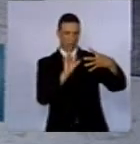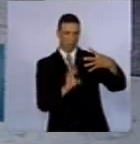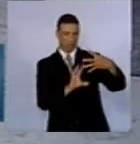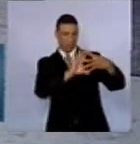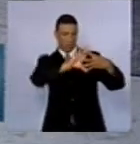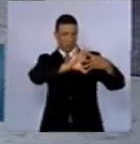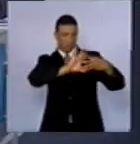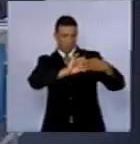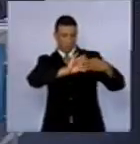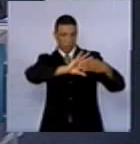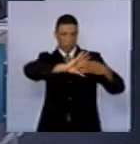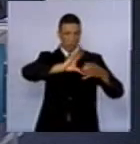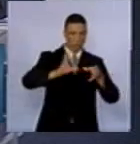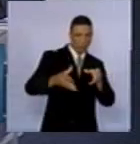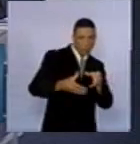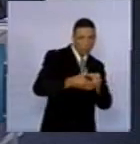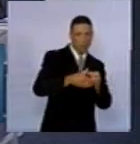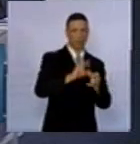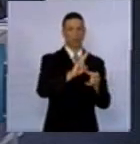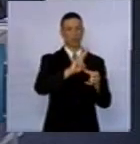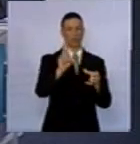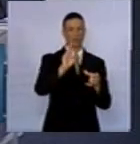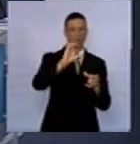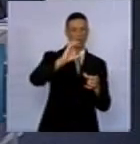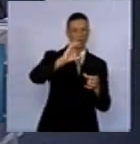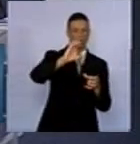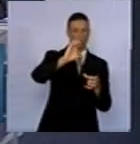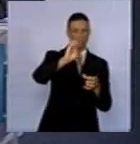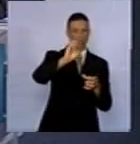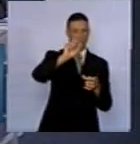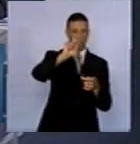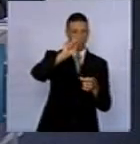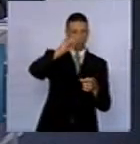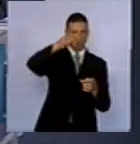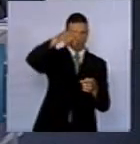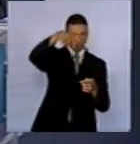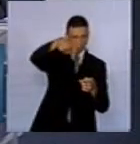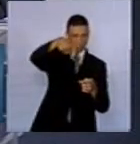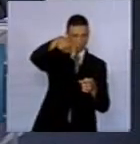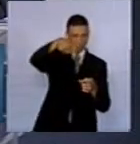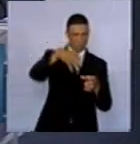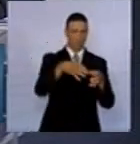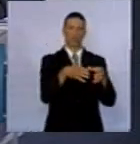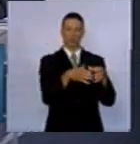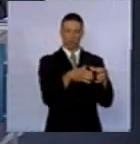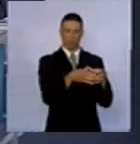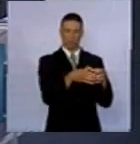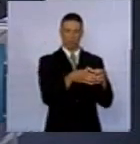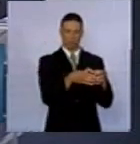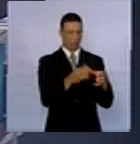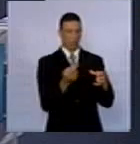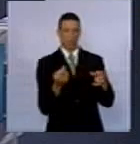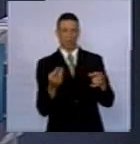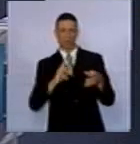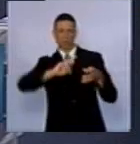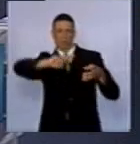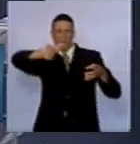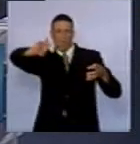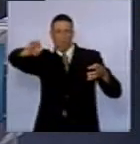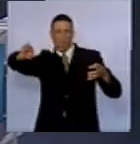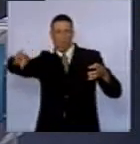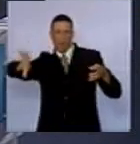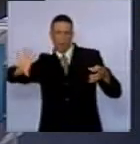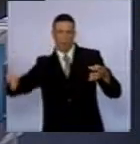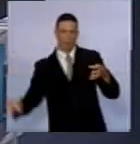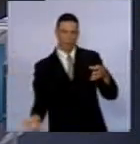Ceac né então que você observa é que existem vários serviços telecomunicações várias outorgas mas naturalmente